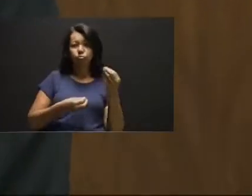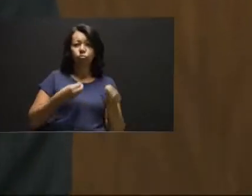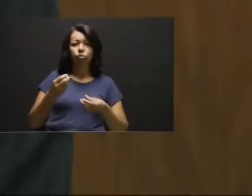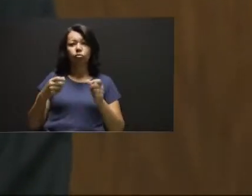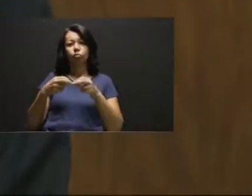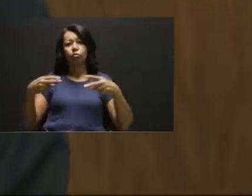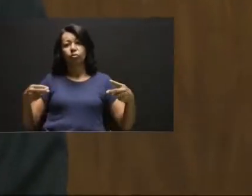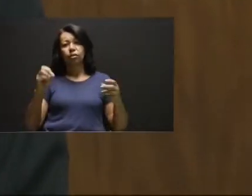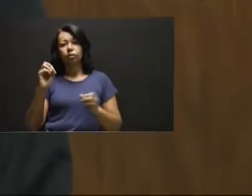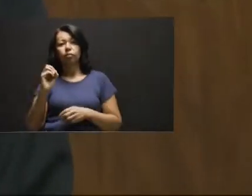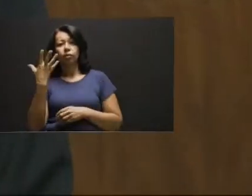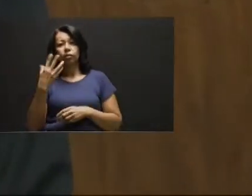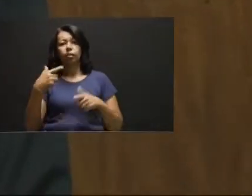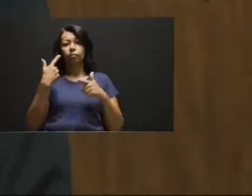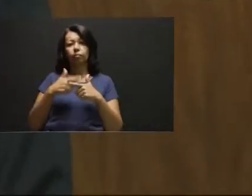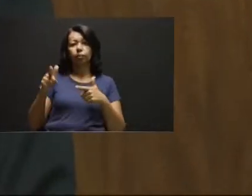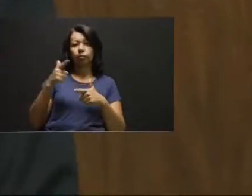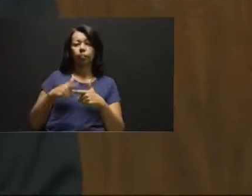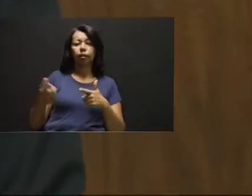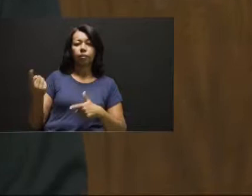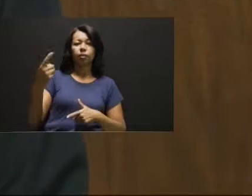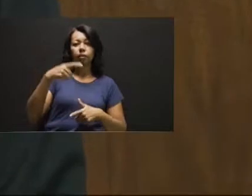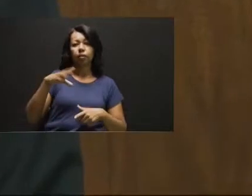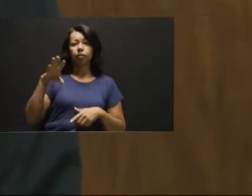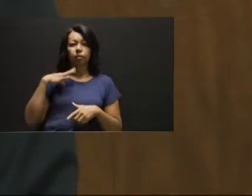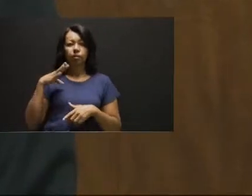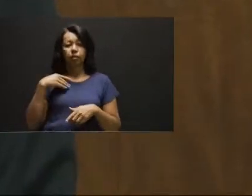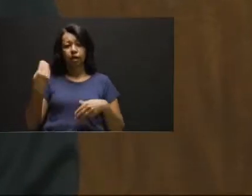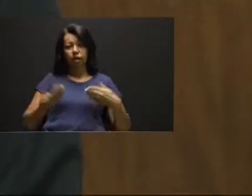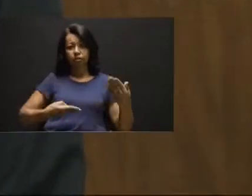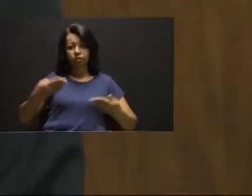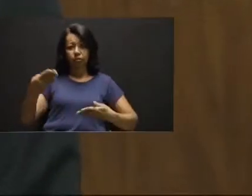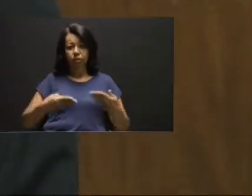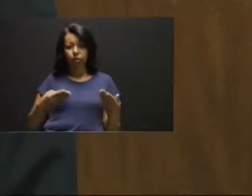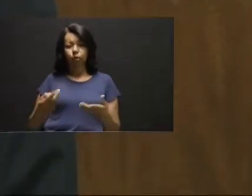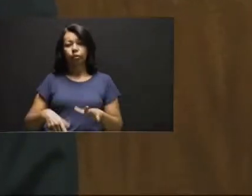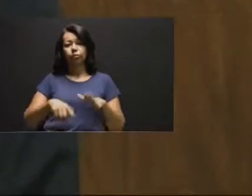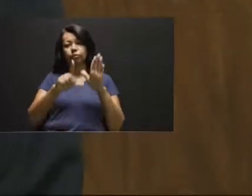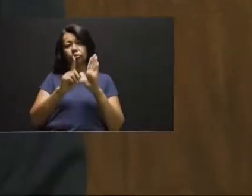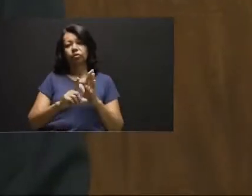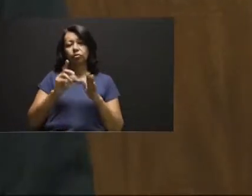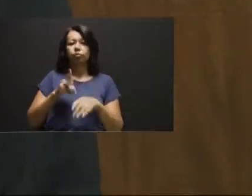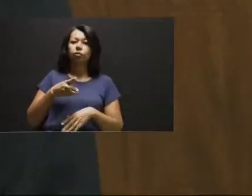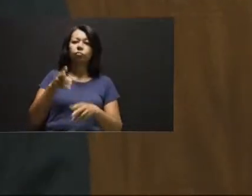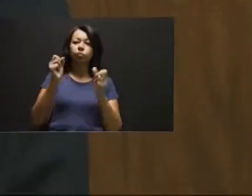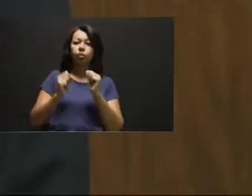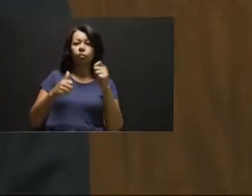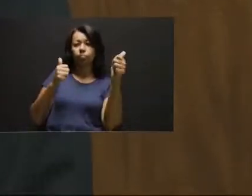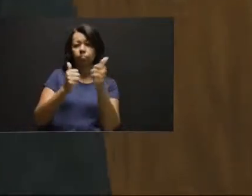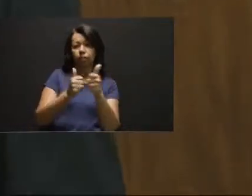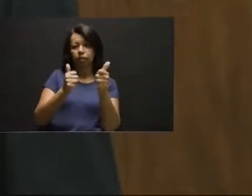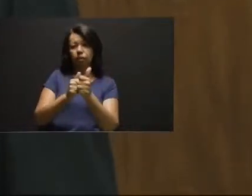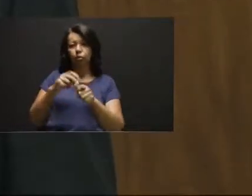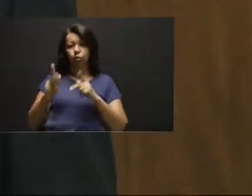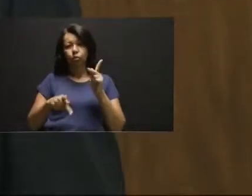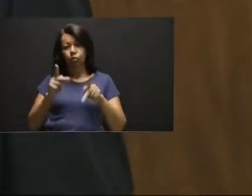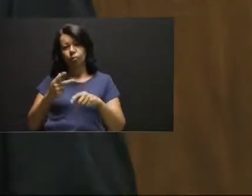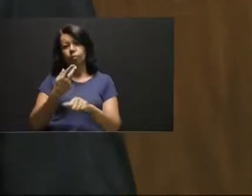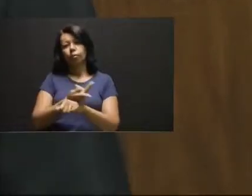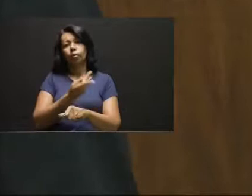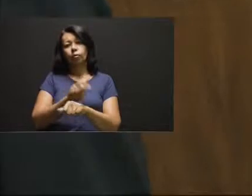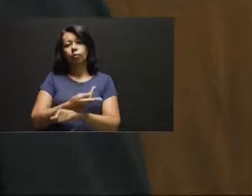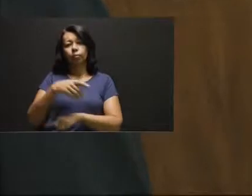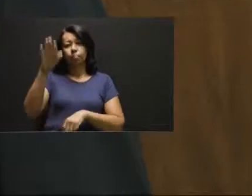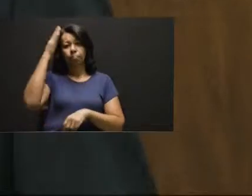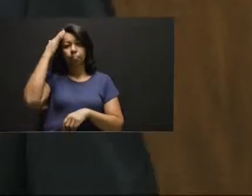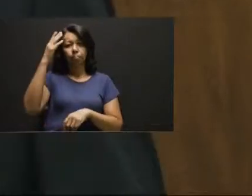demandas acontecendo problemas envolvendo a cidade os servidores e o legislativo sempre é o poder mais próximo à população nos procuram e sabe